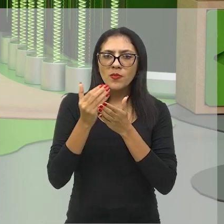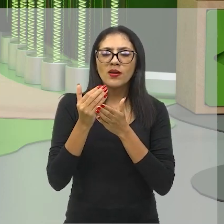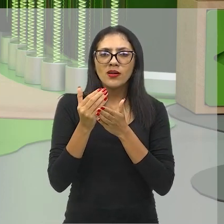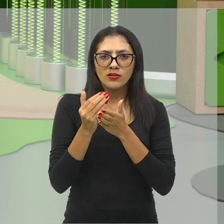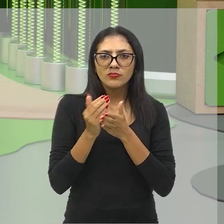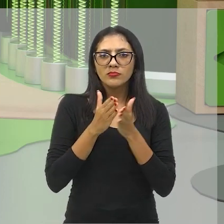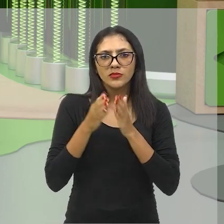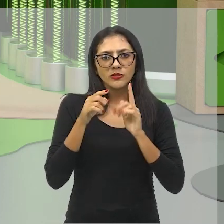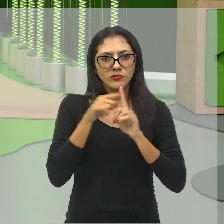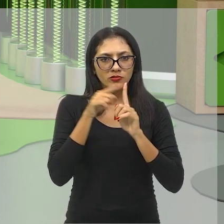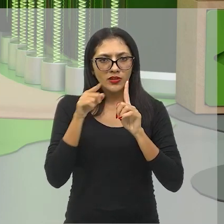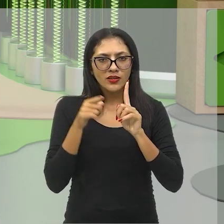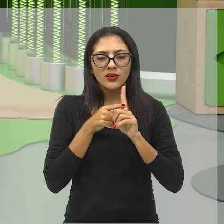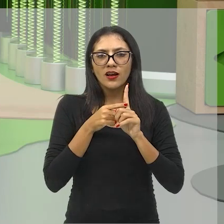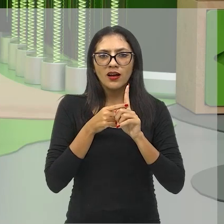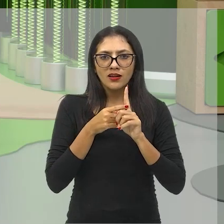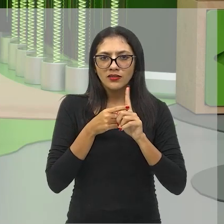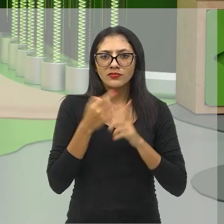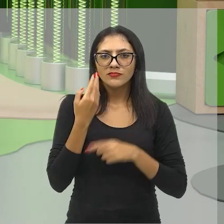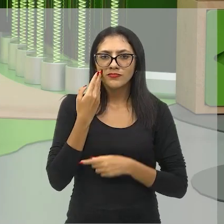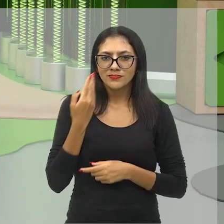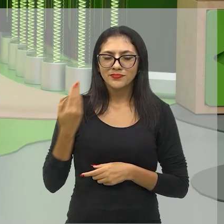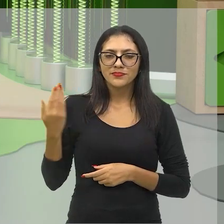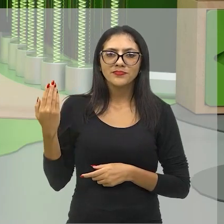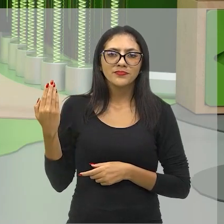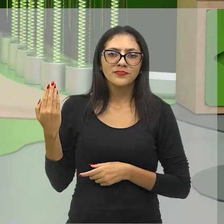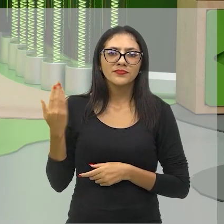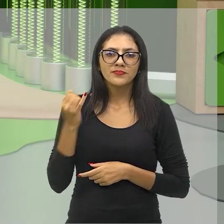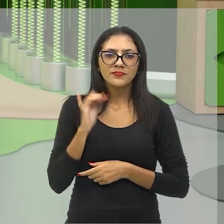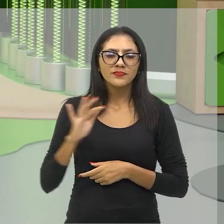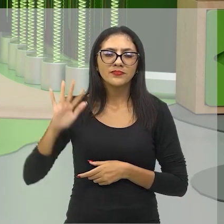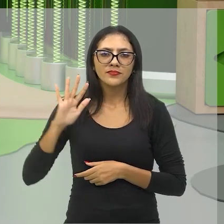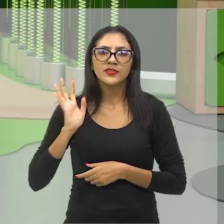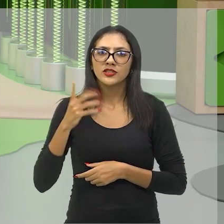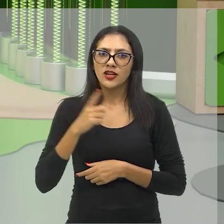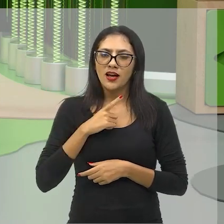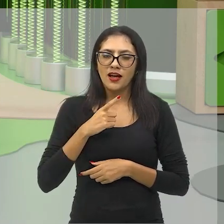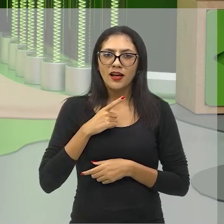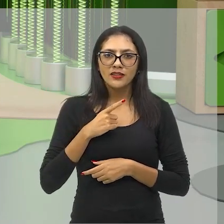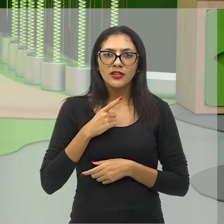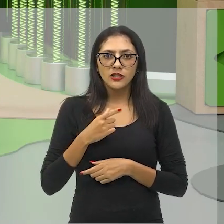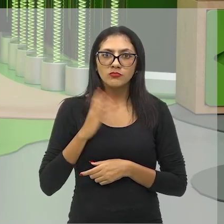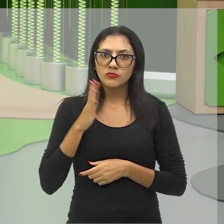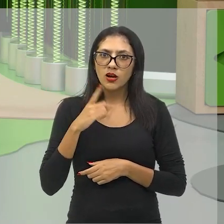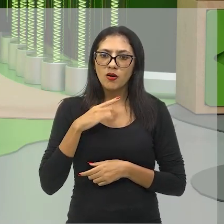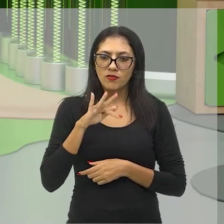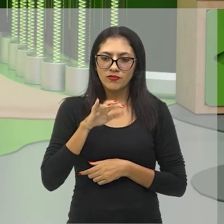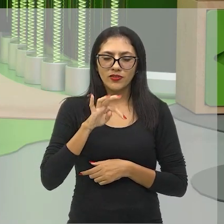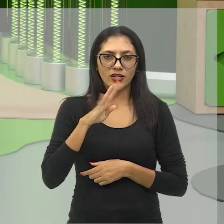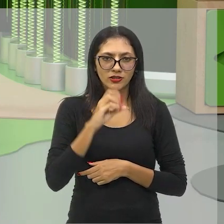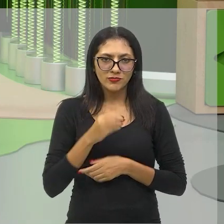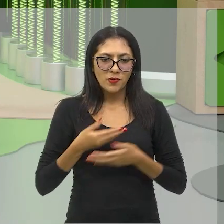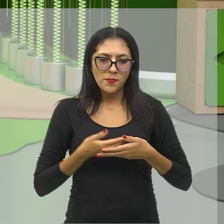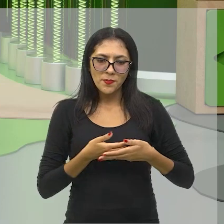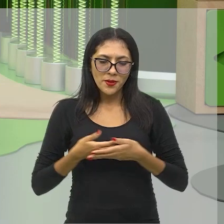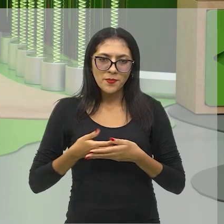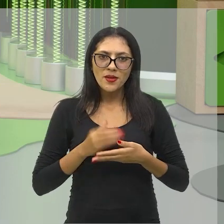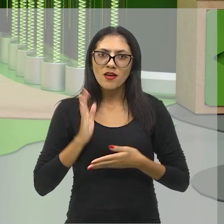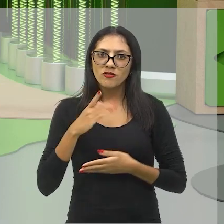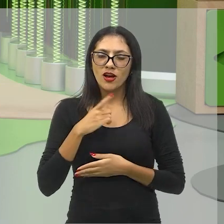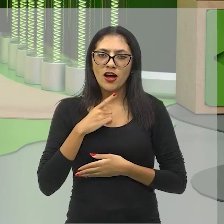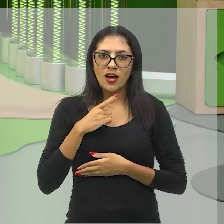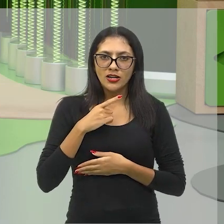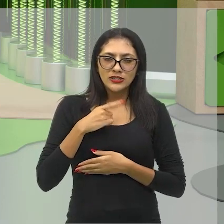como a gente visualiza nesse esquema, onde nós já temos aí o feto, né, bem desenvolvido, já está ali na